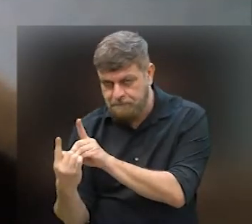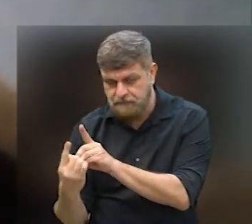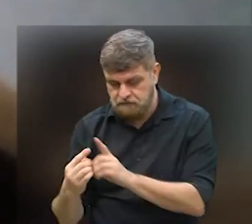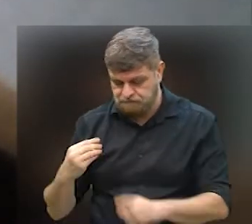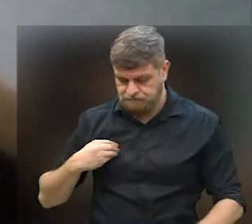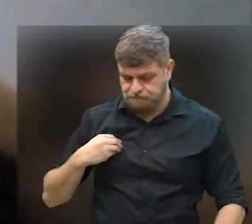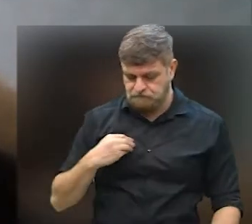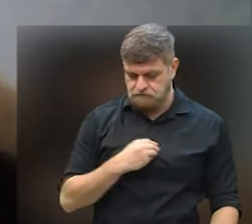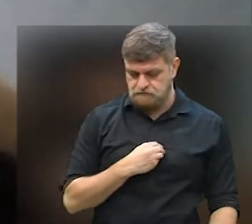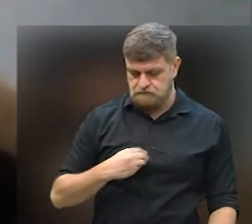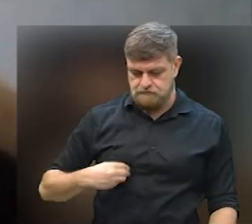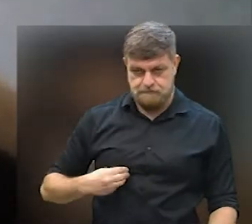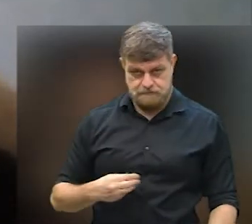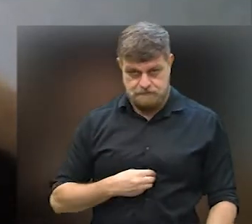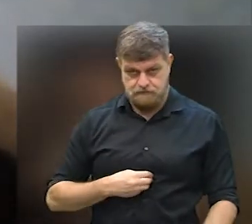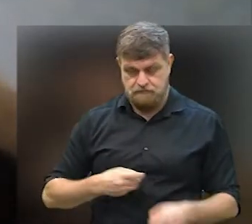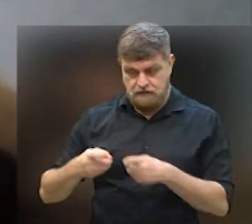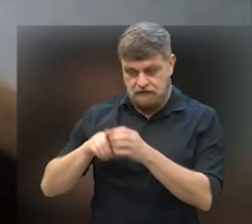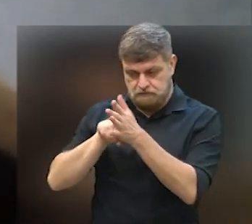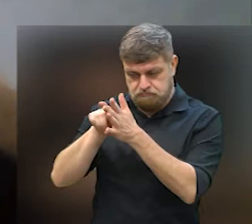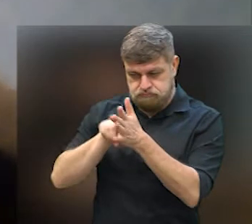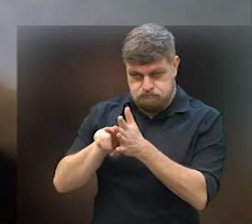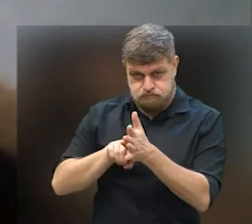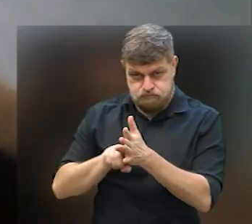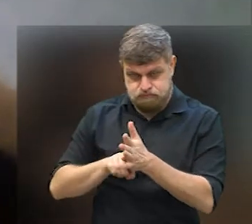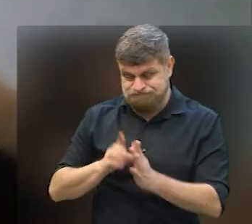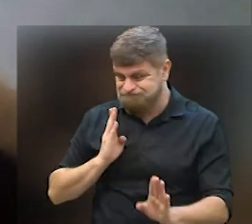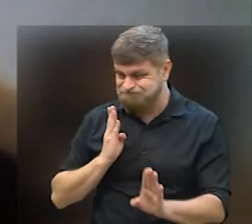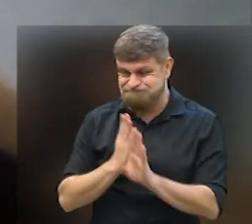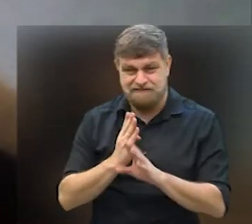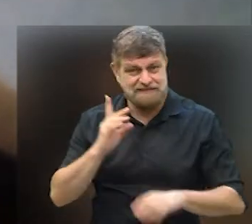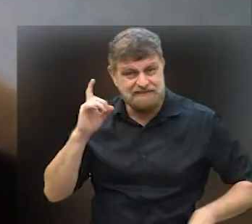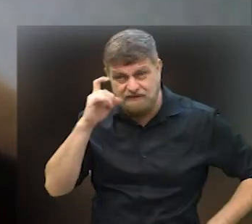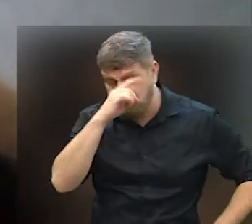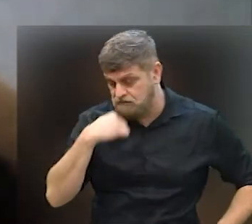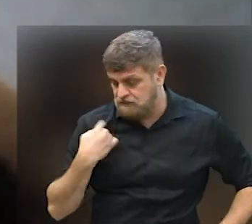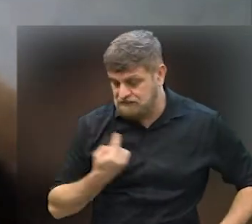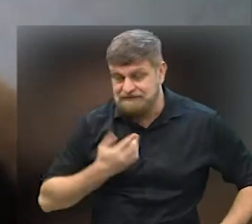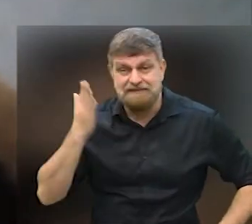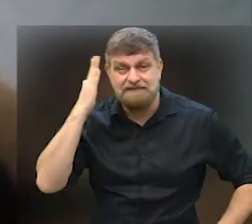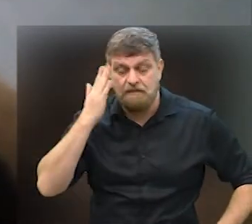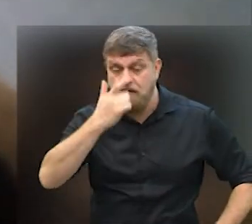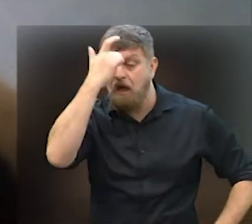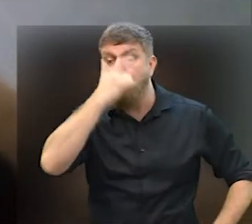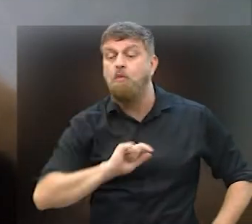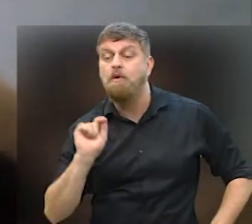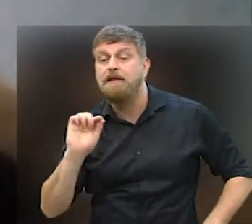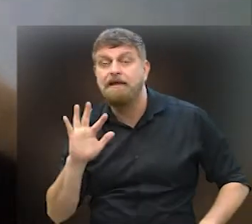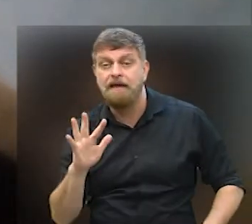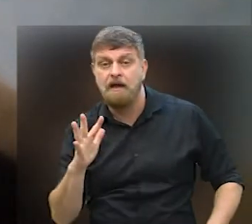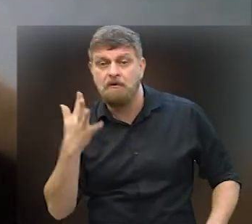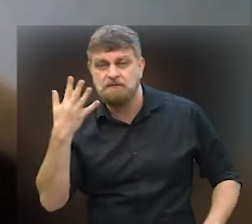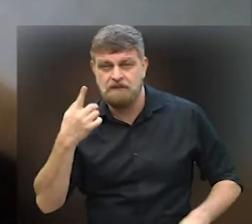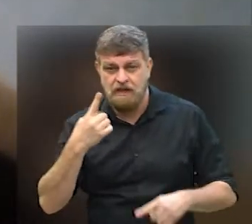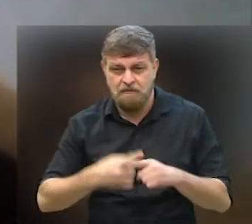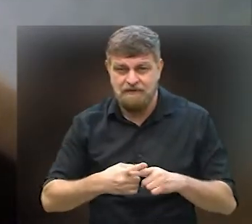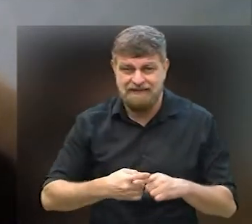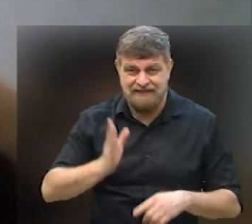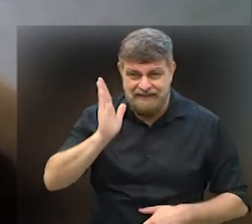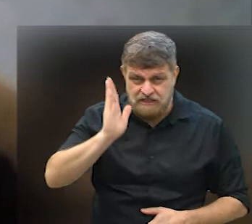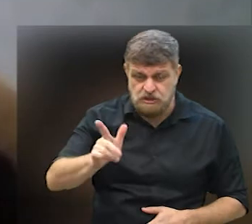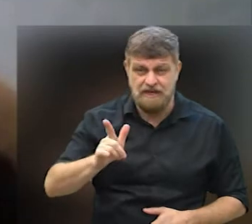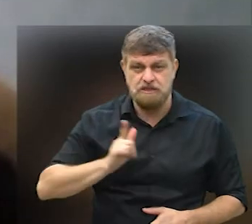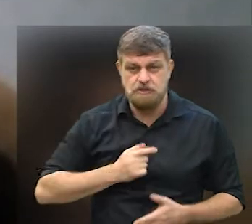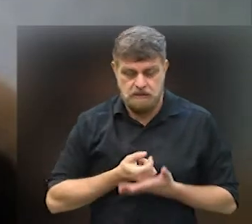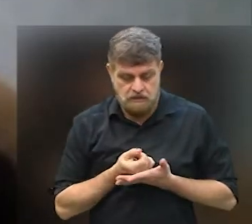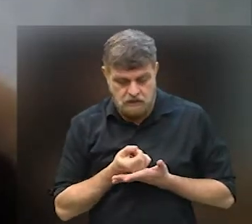Lá, a médica averigou e teve dificuldade, inclusive, de identificar qual era o real problema que eu tinha, porque